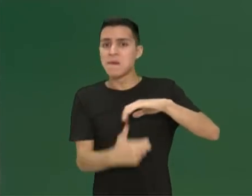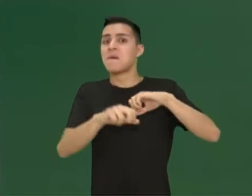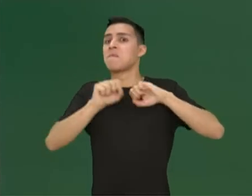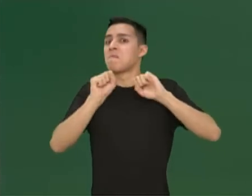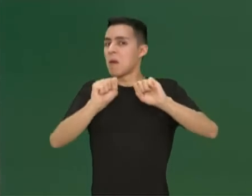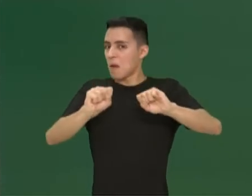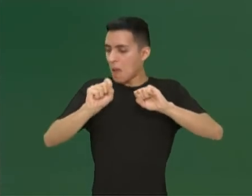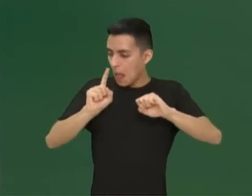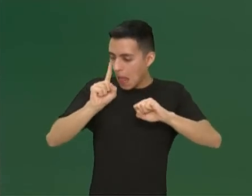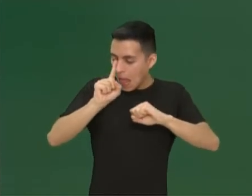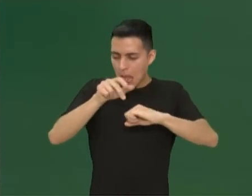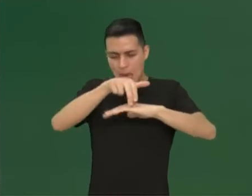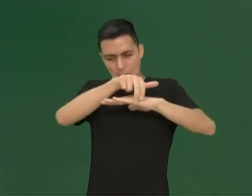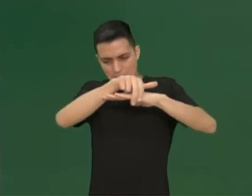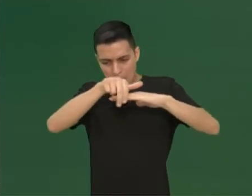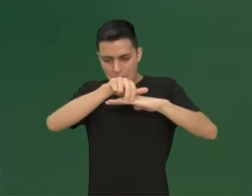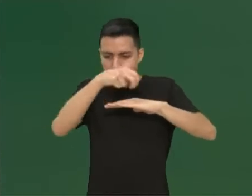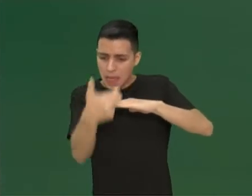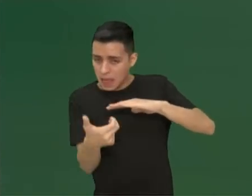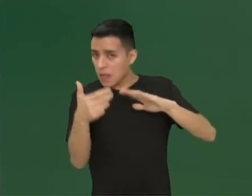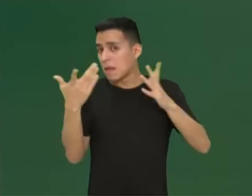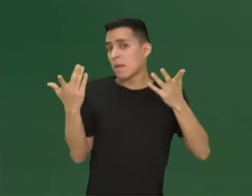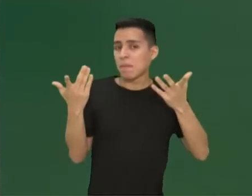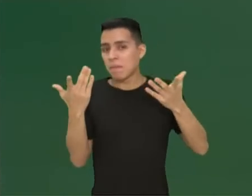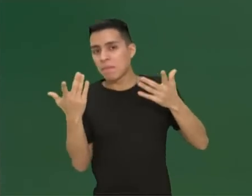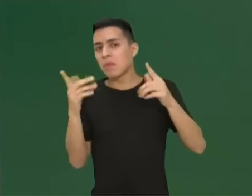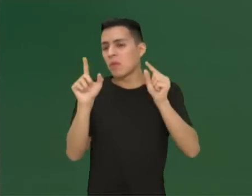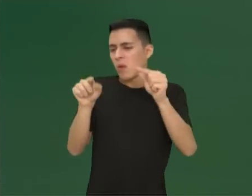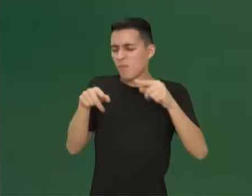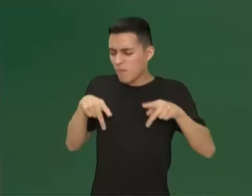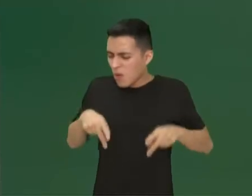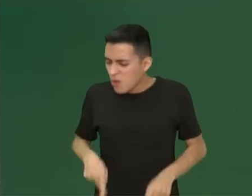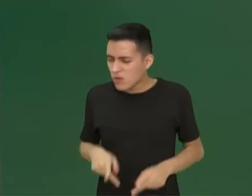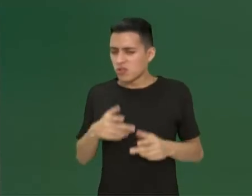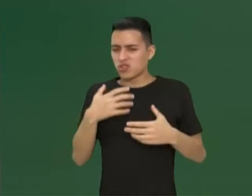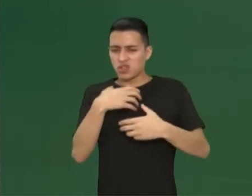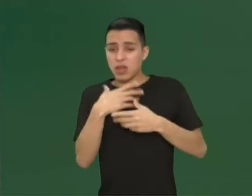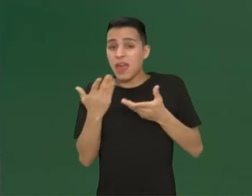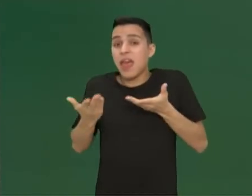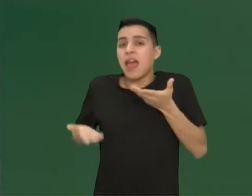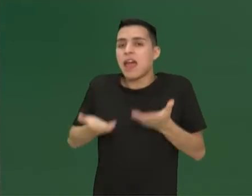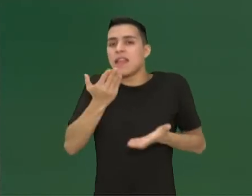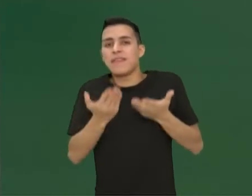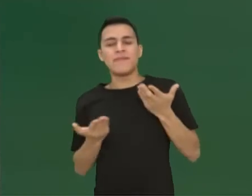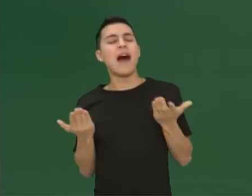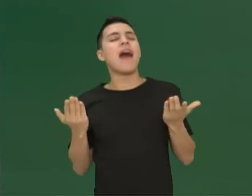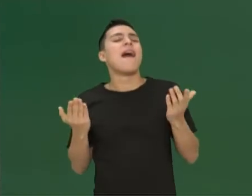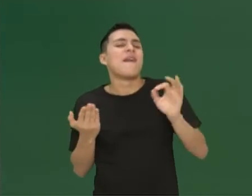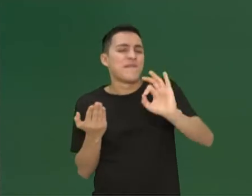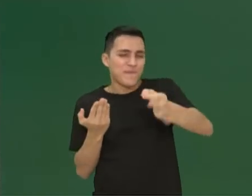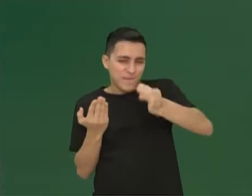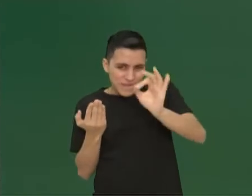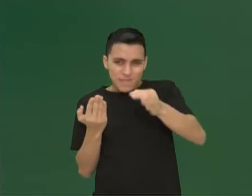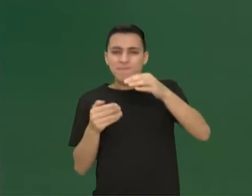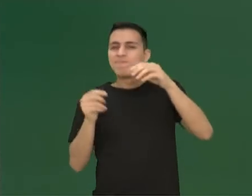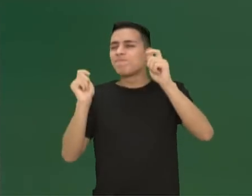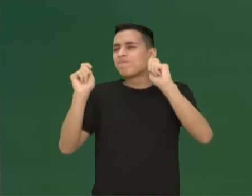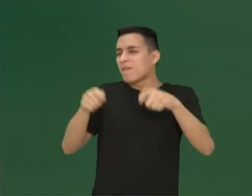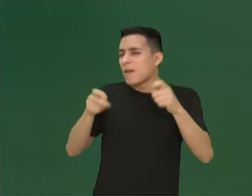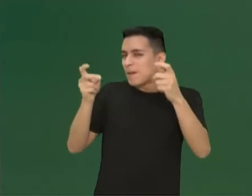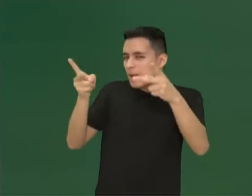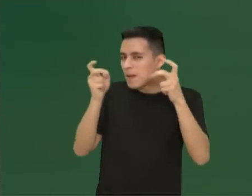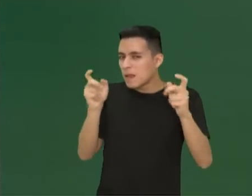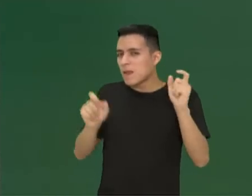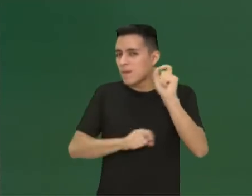daquele patamar onde ele se encontra? Então, postura, equilíbrio do corpo. Sem que você perceba, o